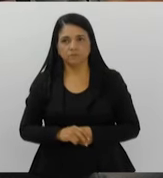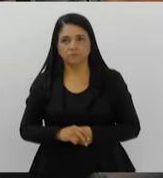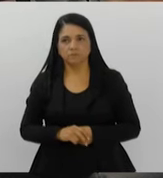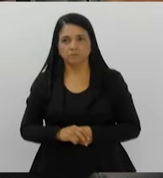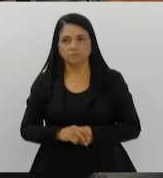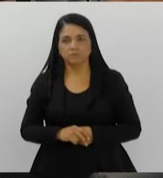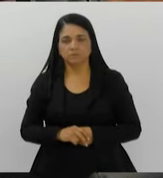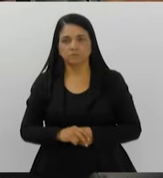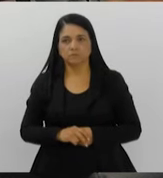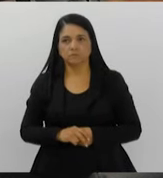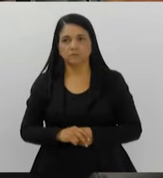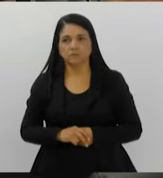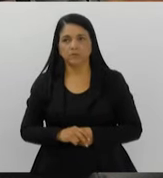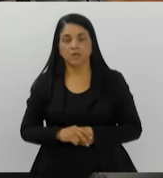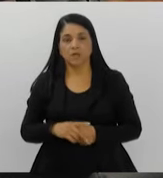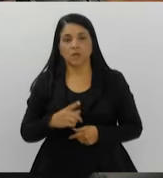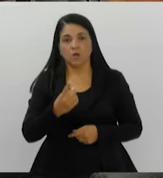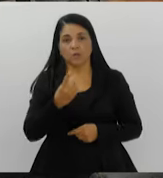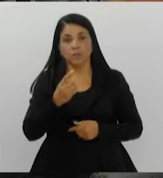É um termo.